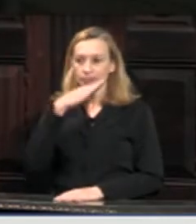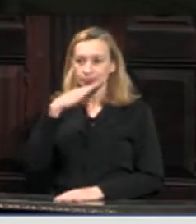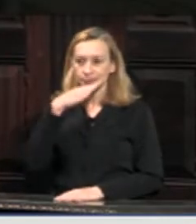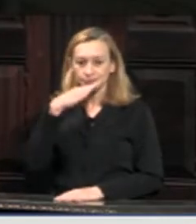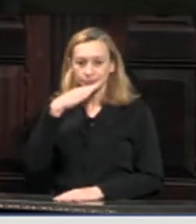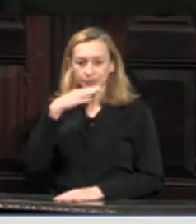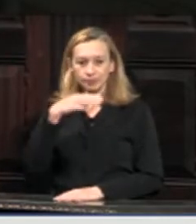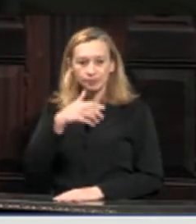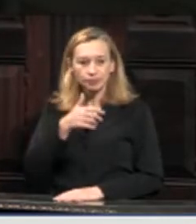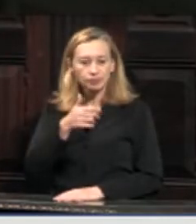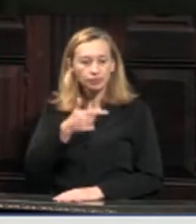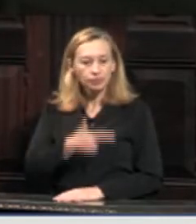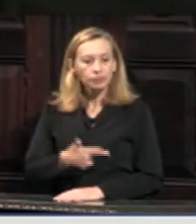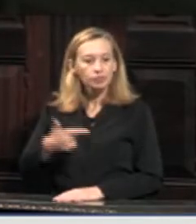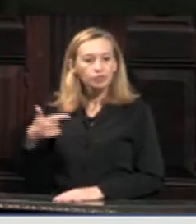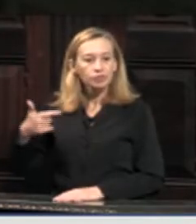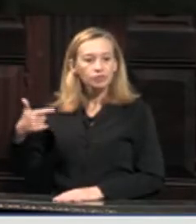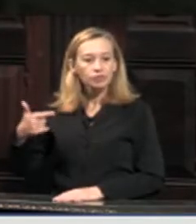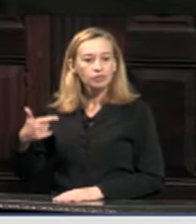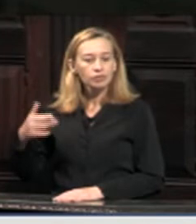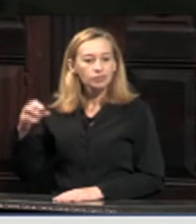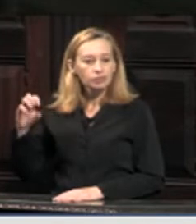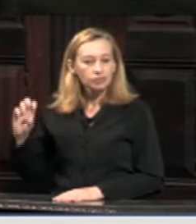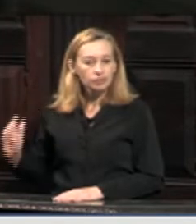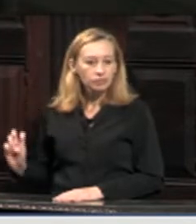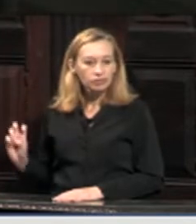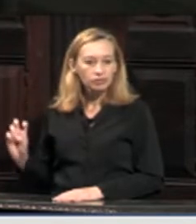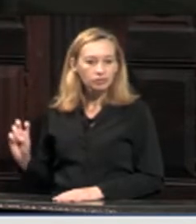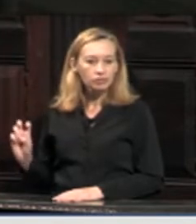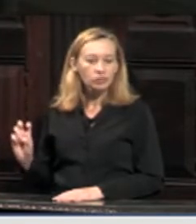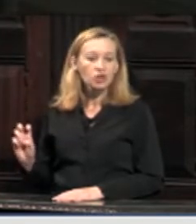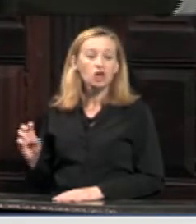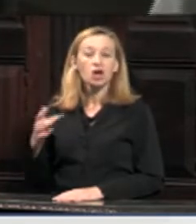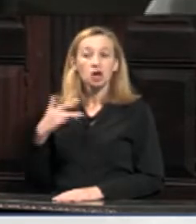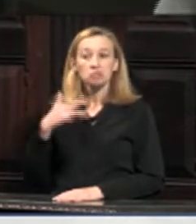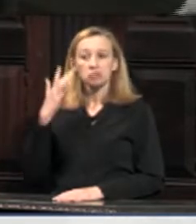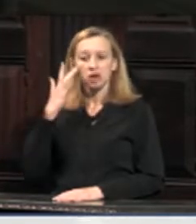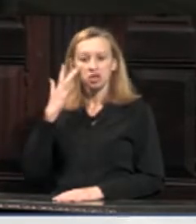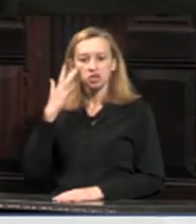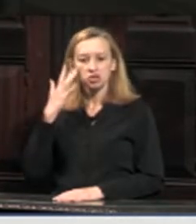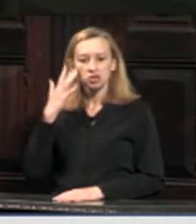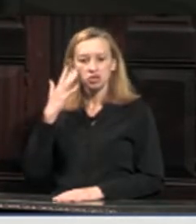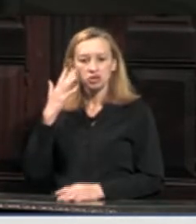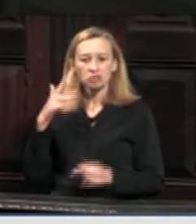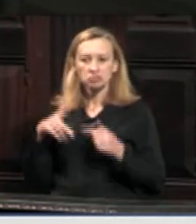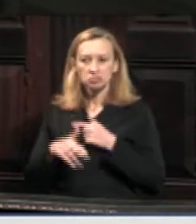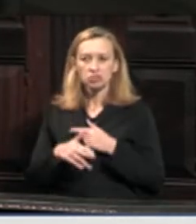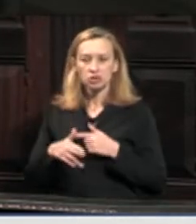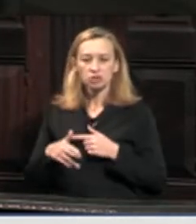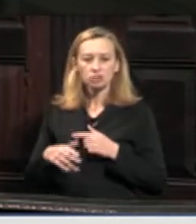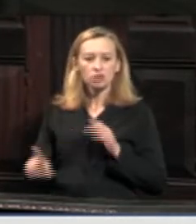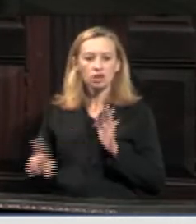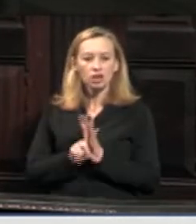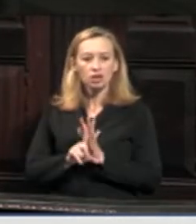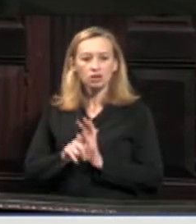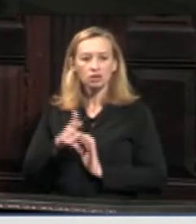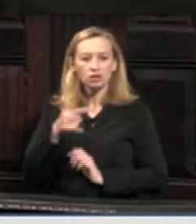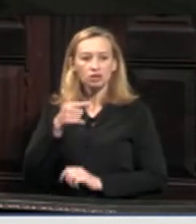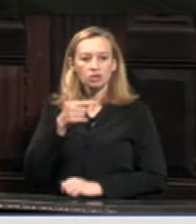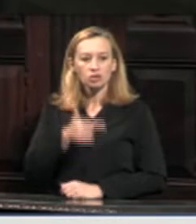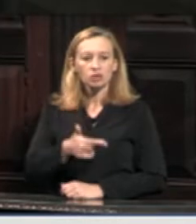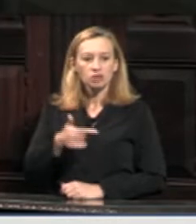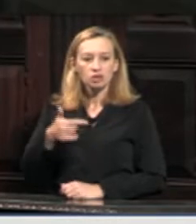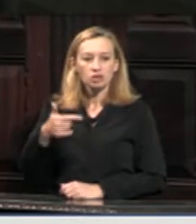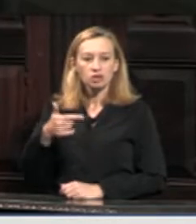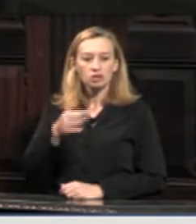2163-2013, na minha opinião, está prejudicado pela Lei 7.810, de 15 de dezembro de